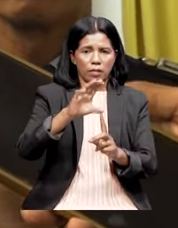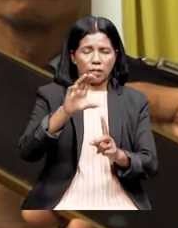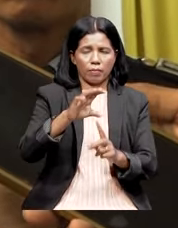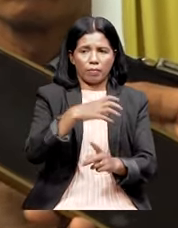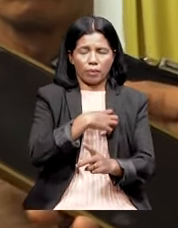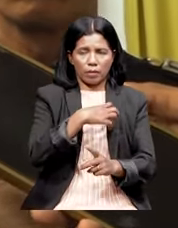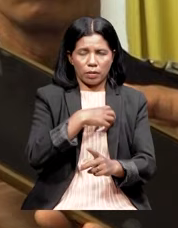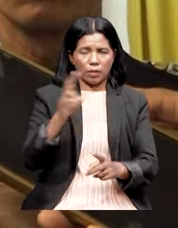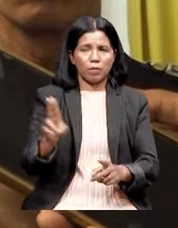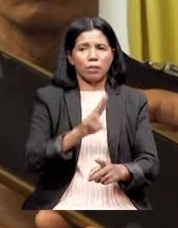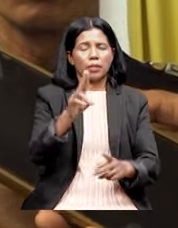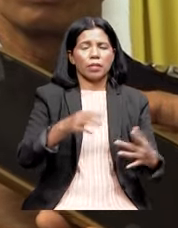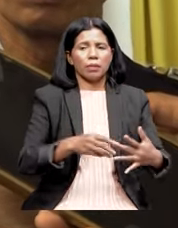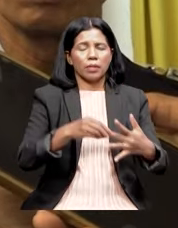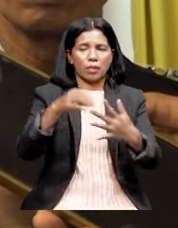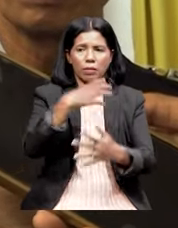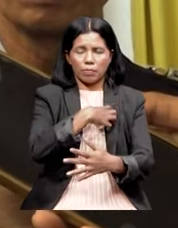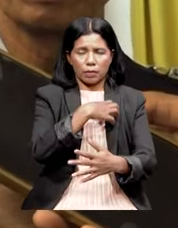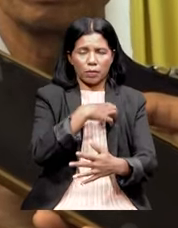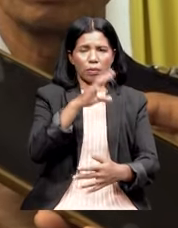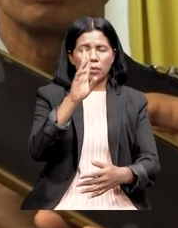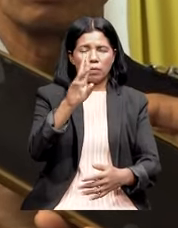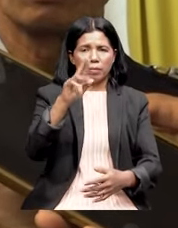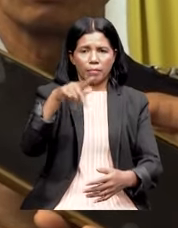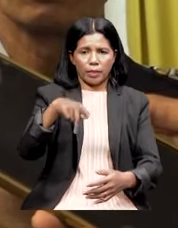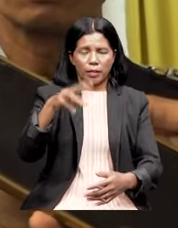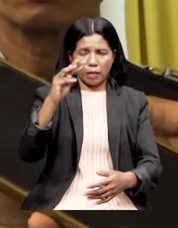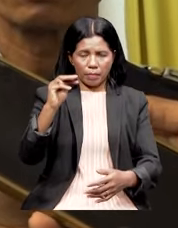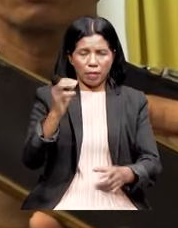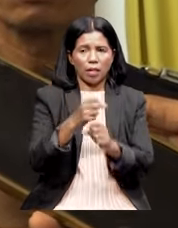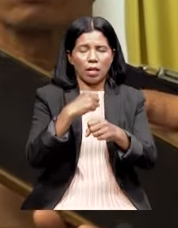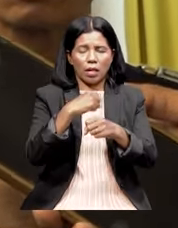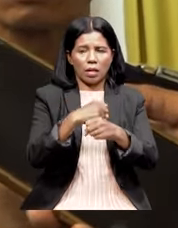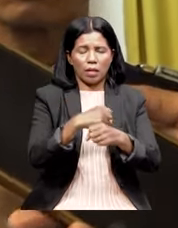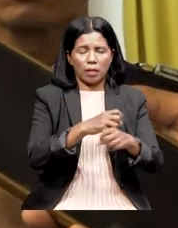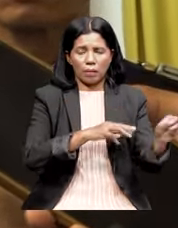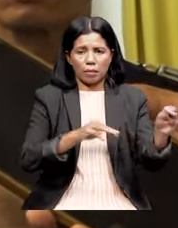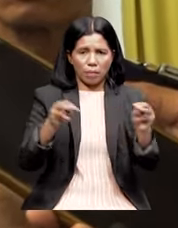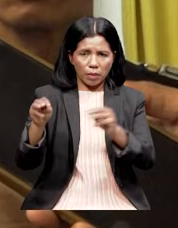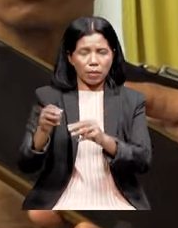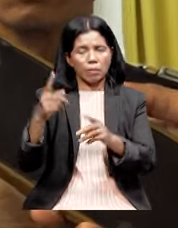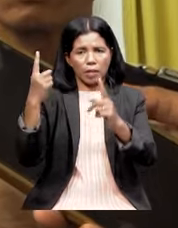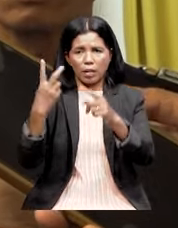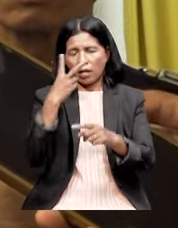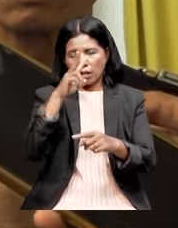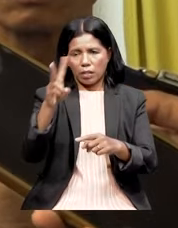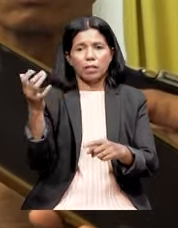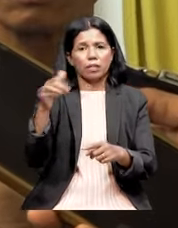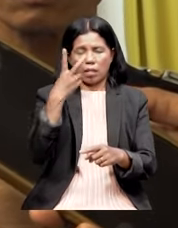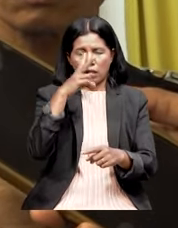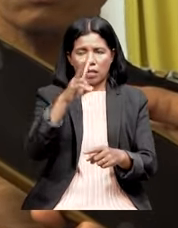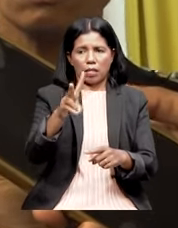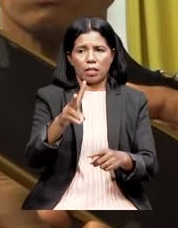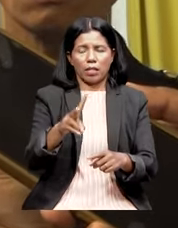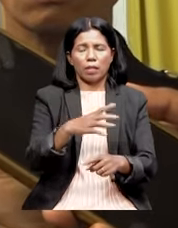komando unidade especial da polícia halamos movimento bairro Neva, será